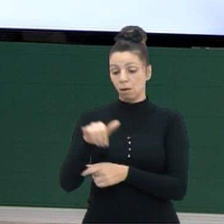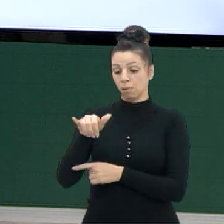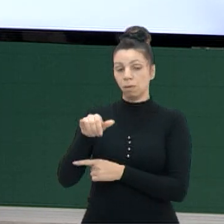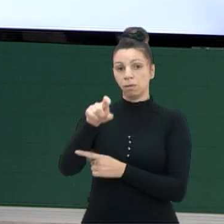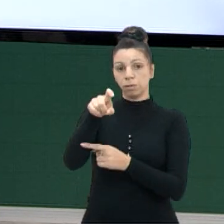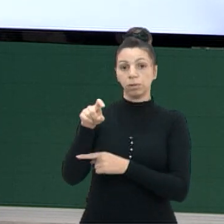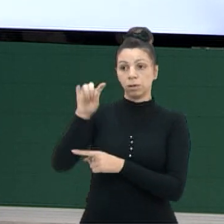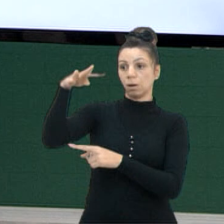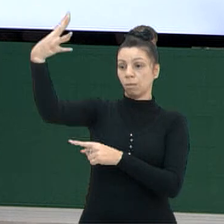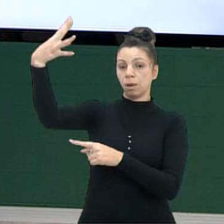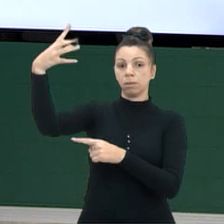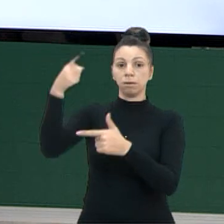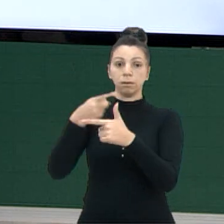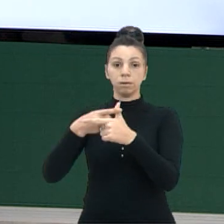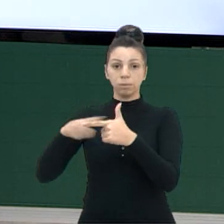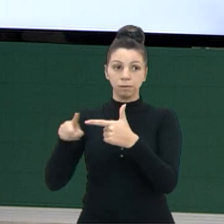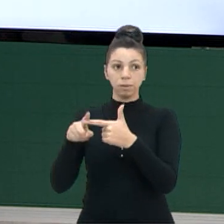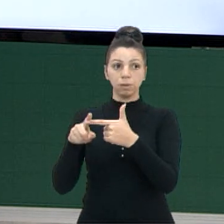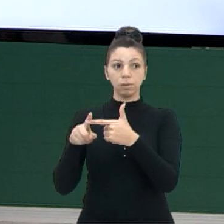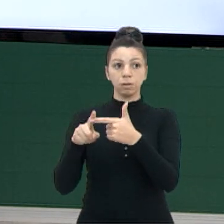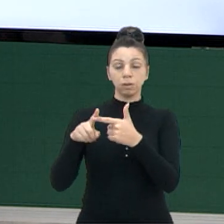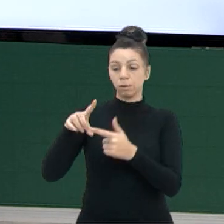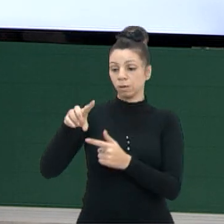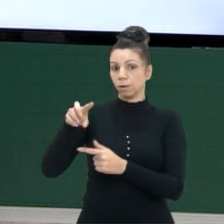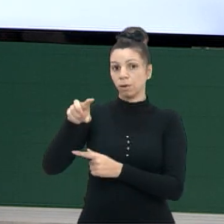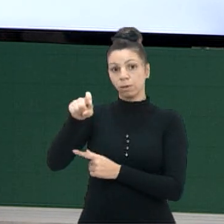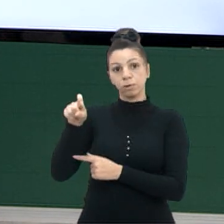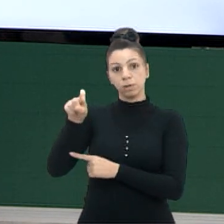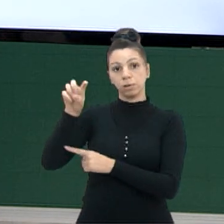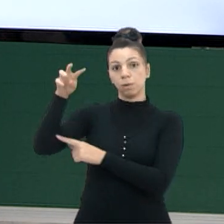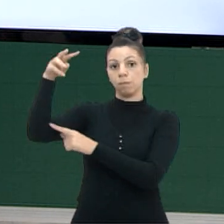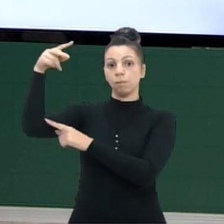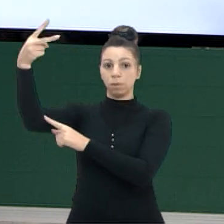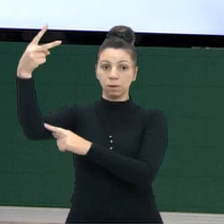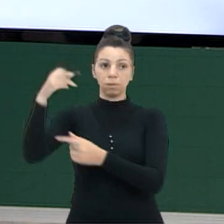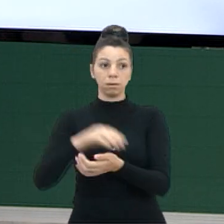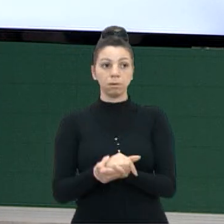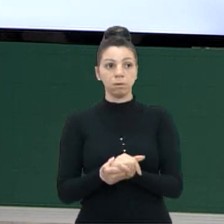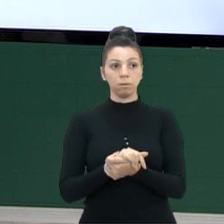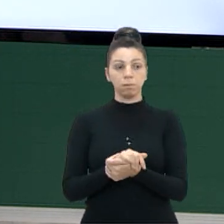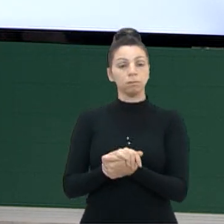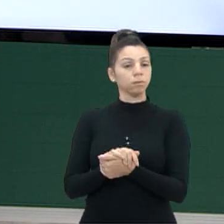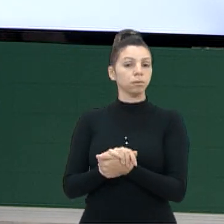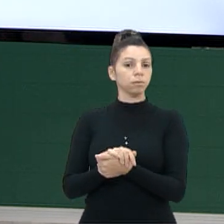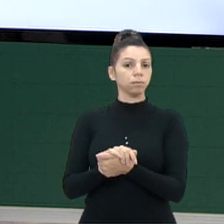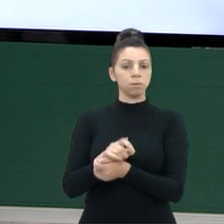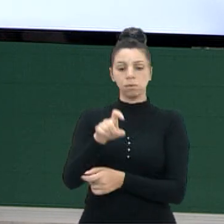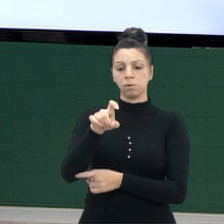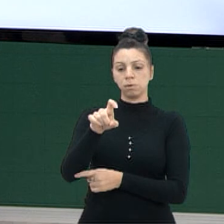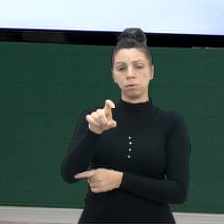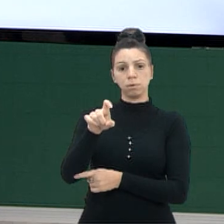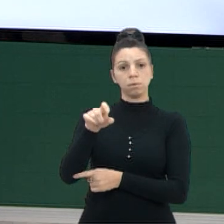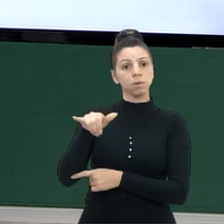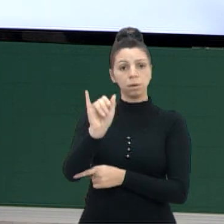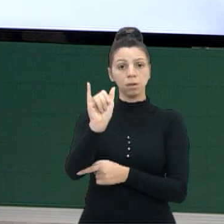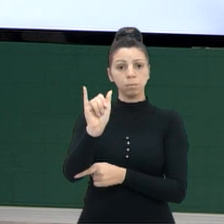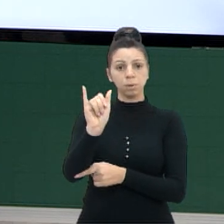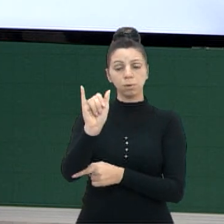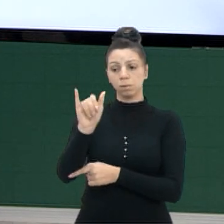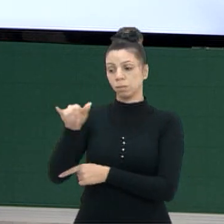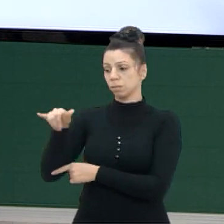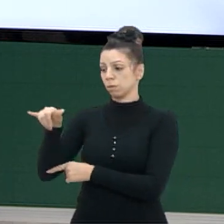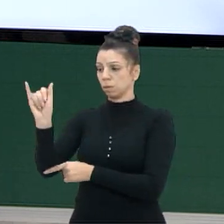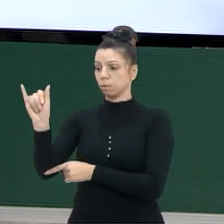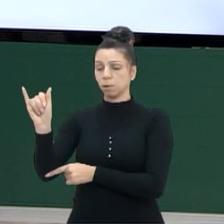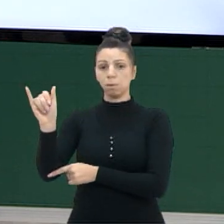quadrado, x ao quadrado. Y elevado a 1 divididos por y elevado a 1, 1 menos 1, 0, cai